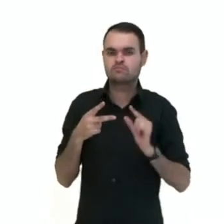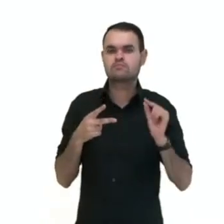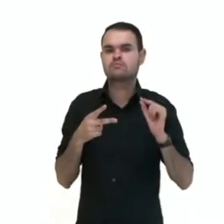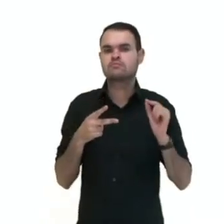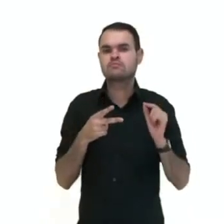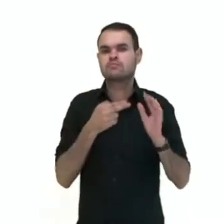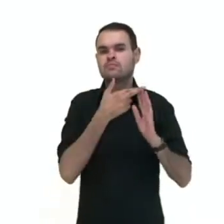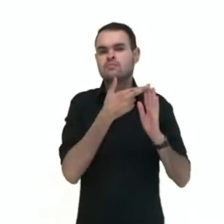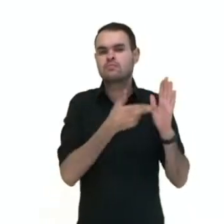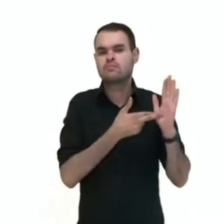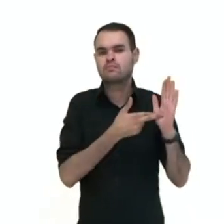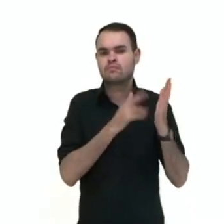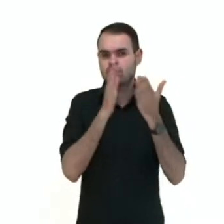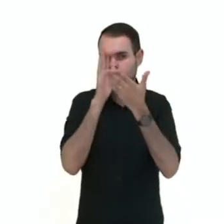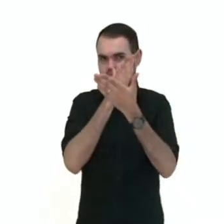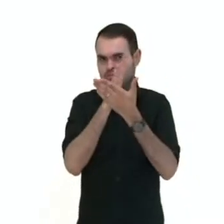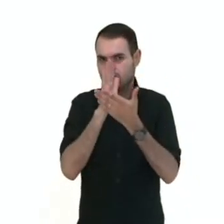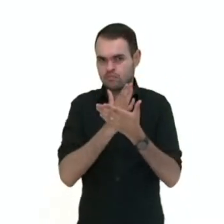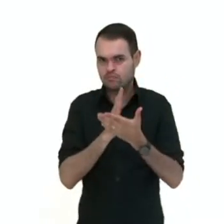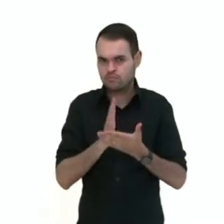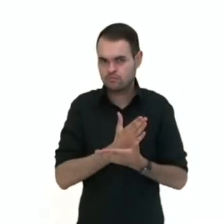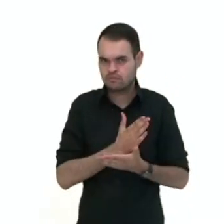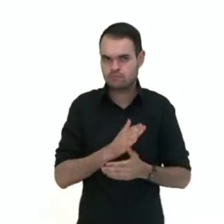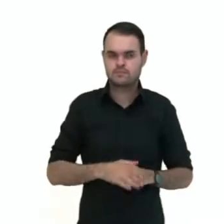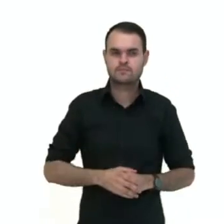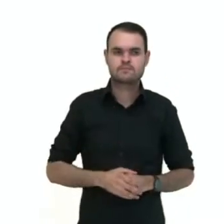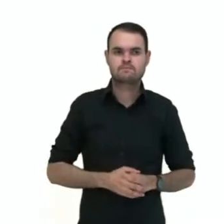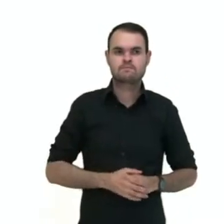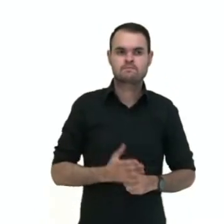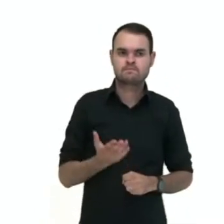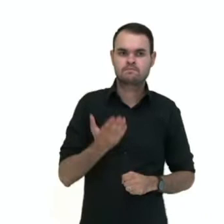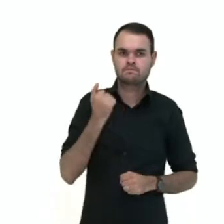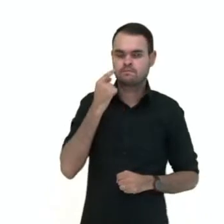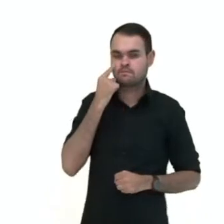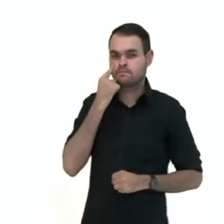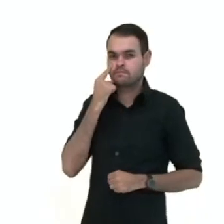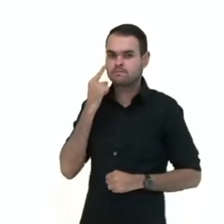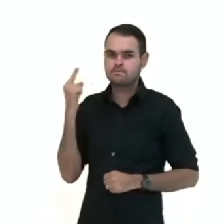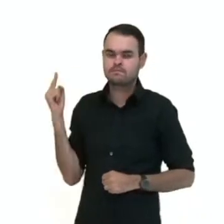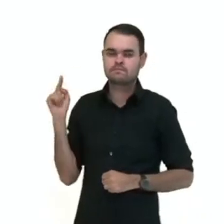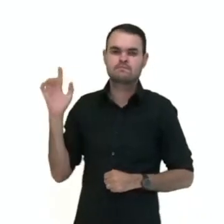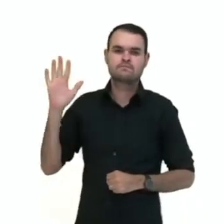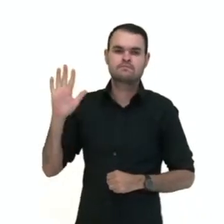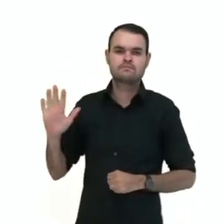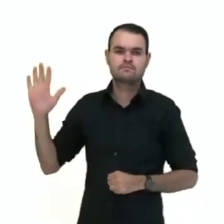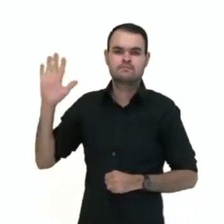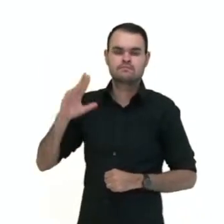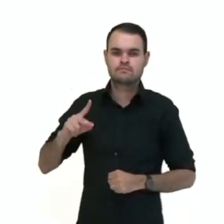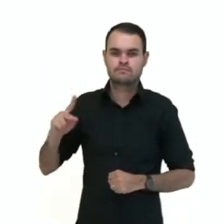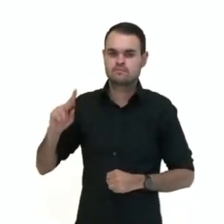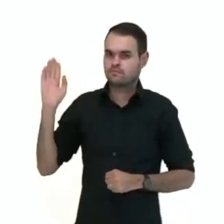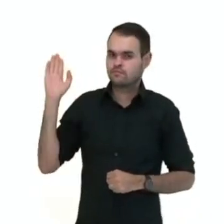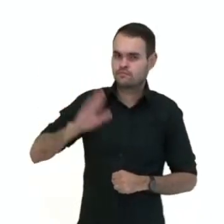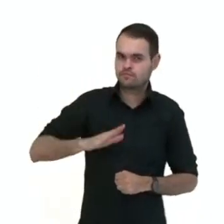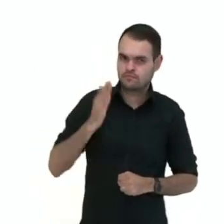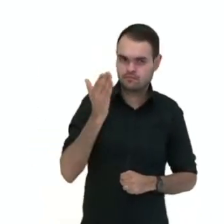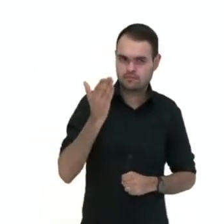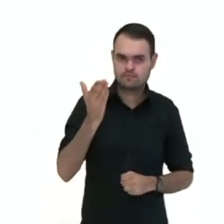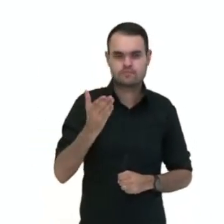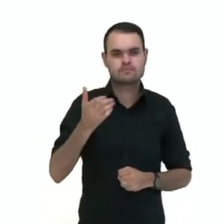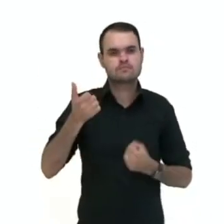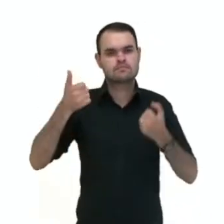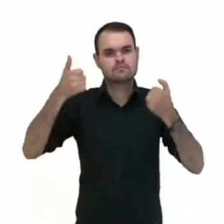critérios para esta classificação. Bora lá então? Olha esta imagem que a professora trouxe aqui para falar